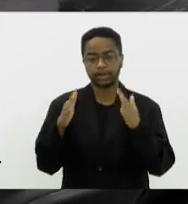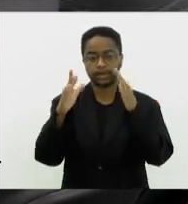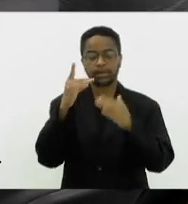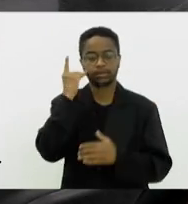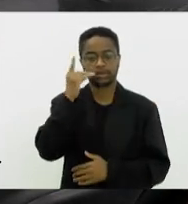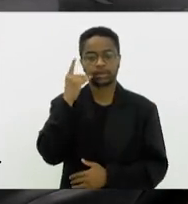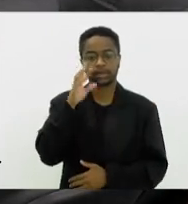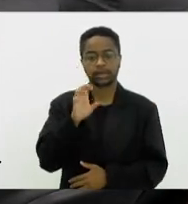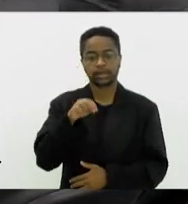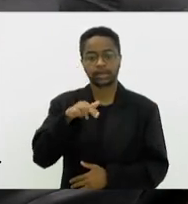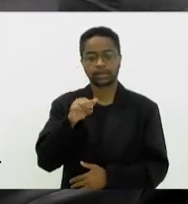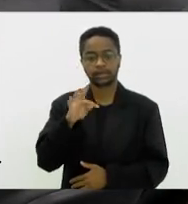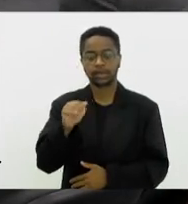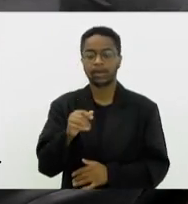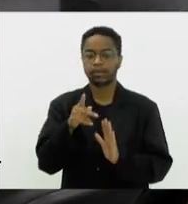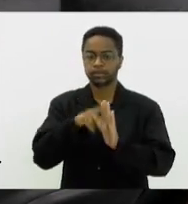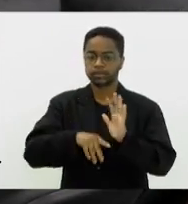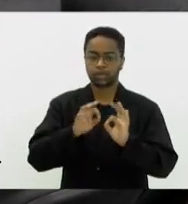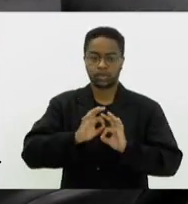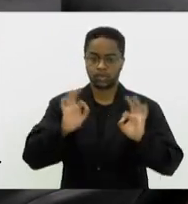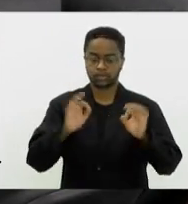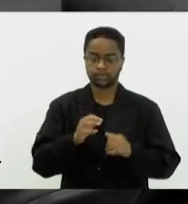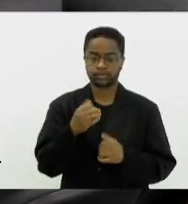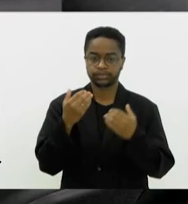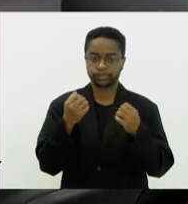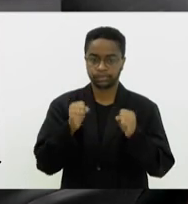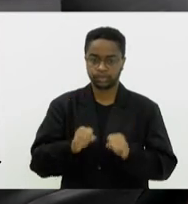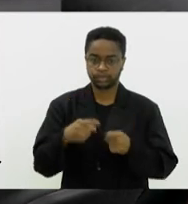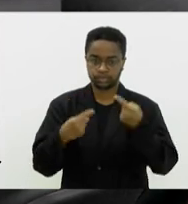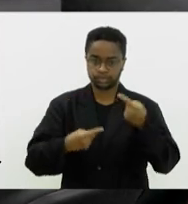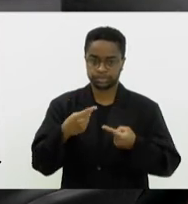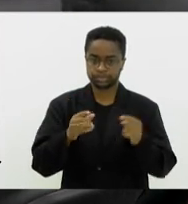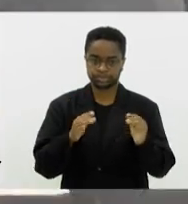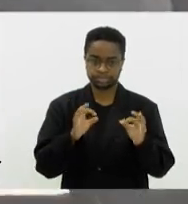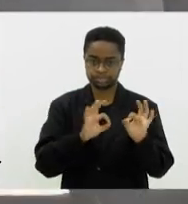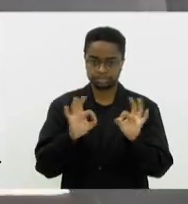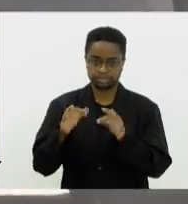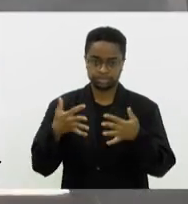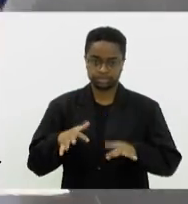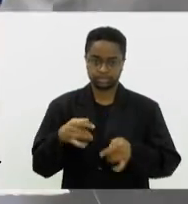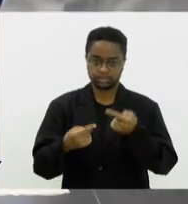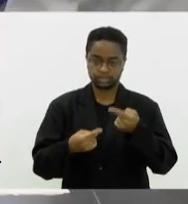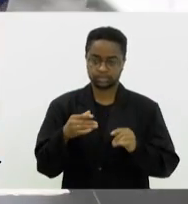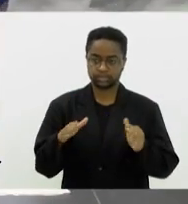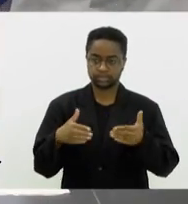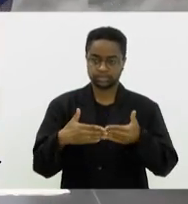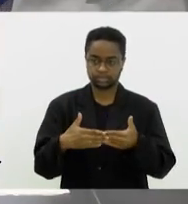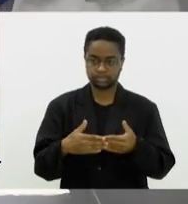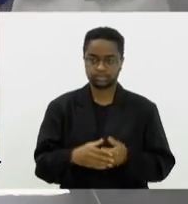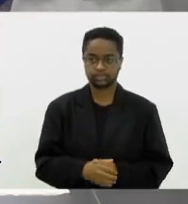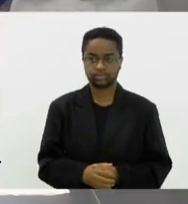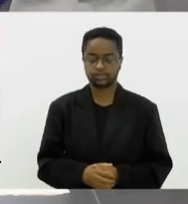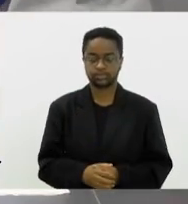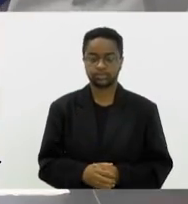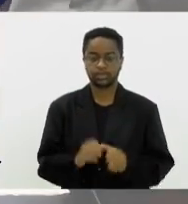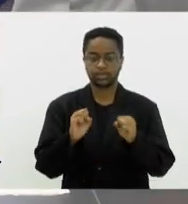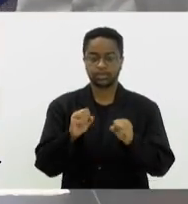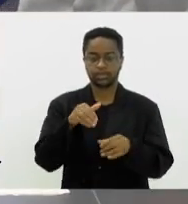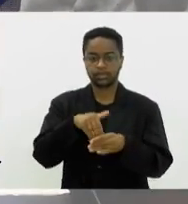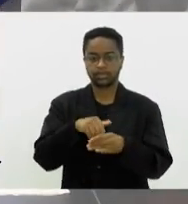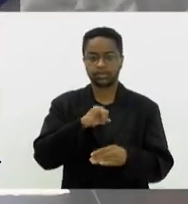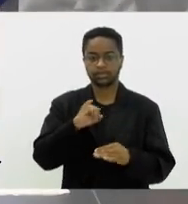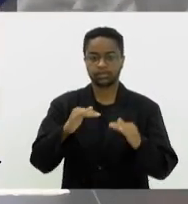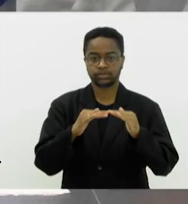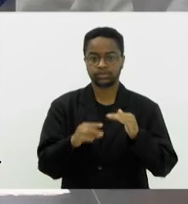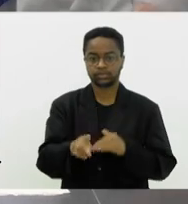dela é muito bom. Em discussão. Não havendo quem queira discutir, encerrada a discussão. Em votação,